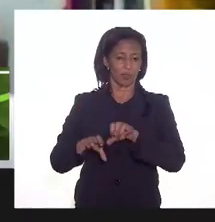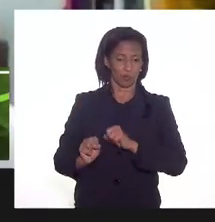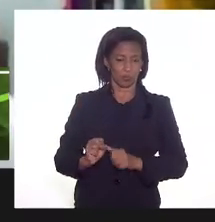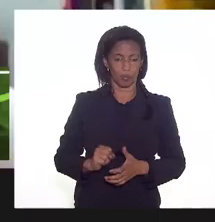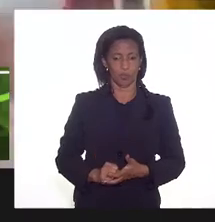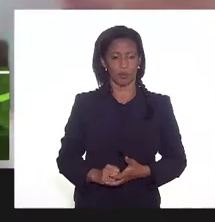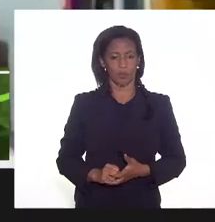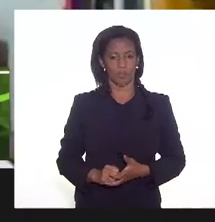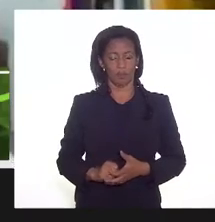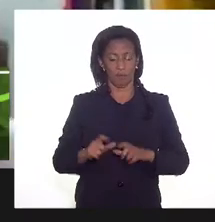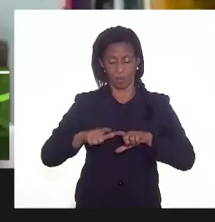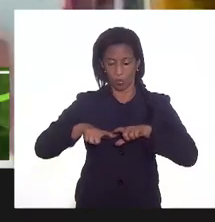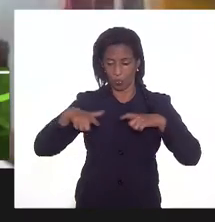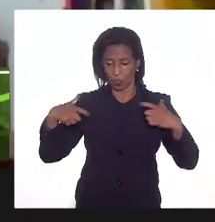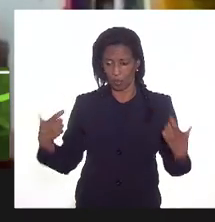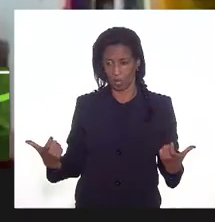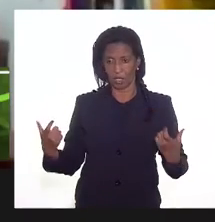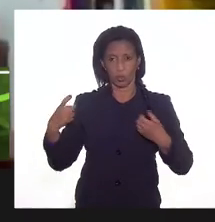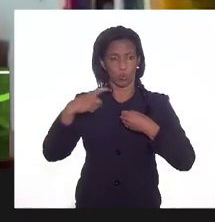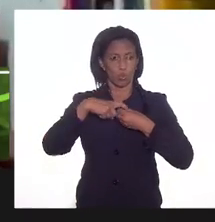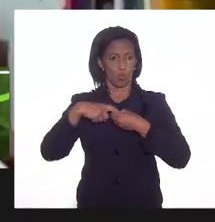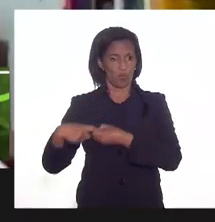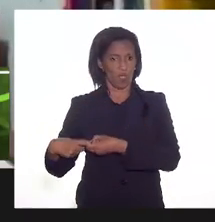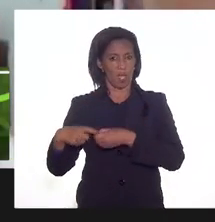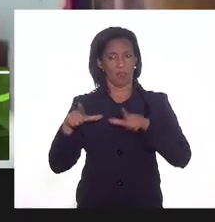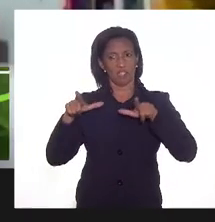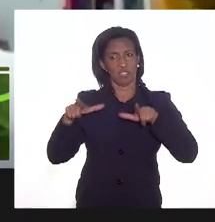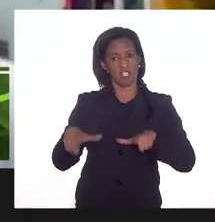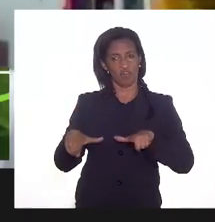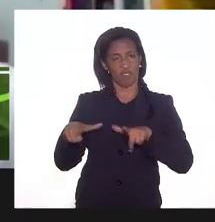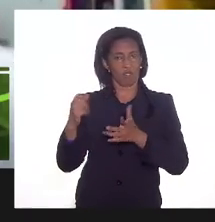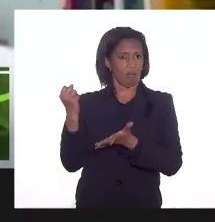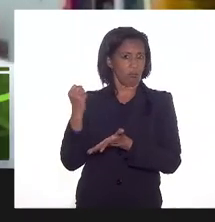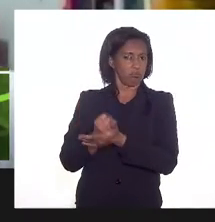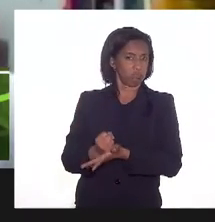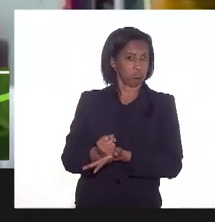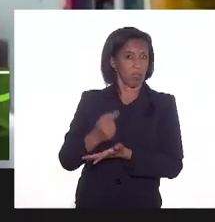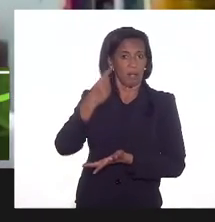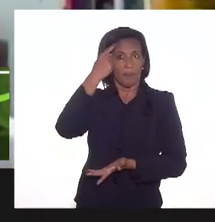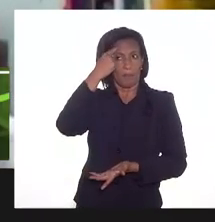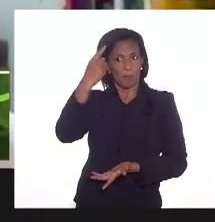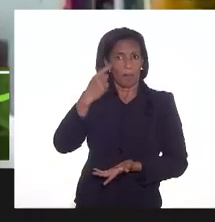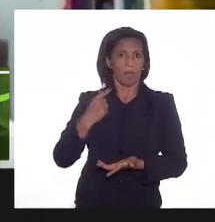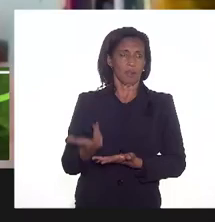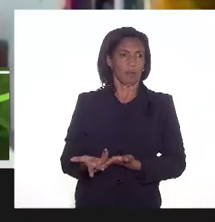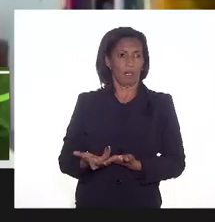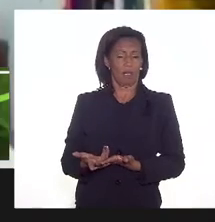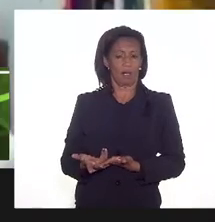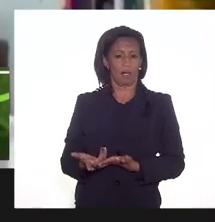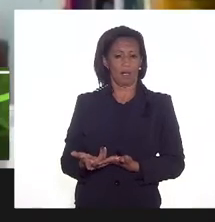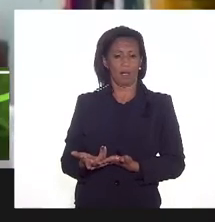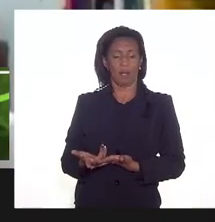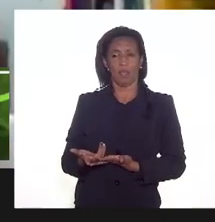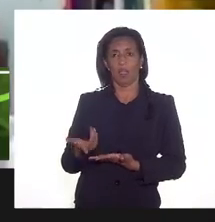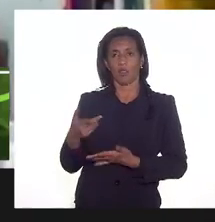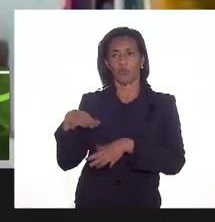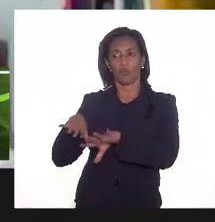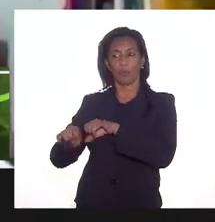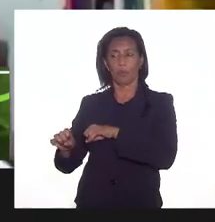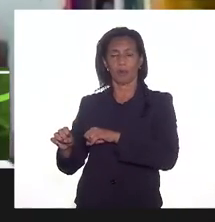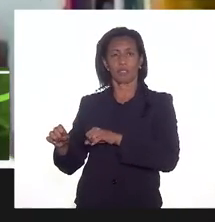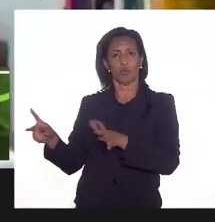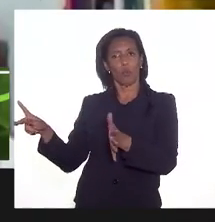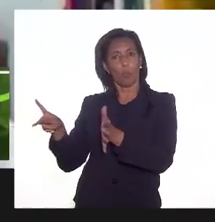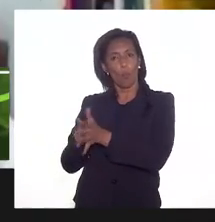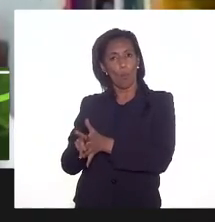falou sobre um grande convênio uma certificação coletiva você pode pensar desenhos de formações específicas de